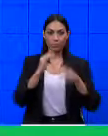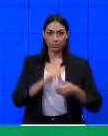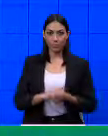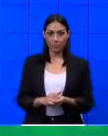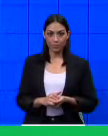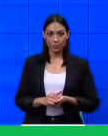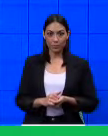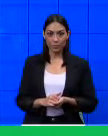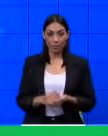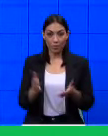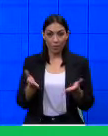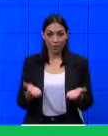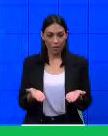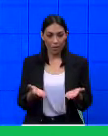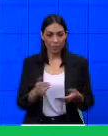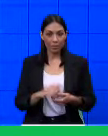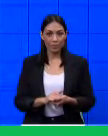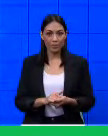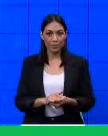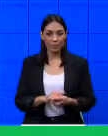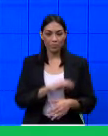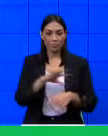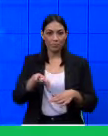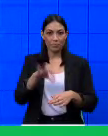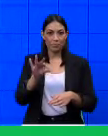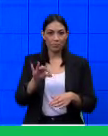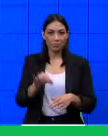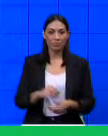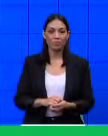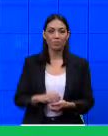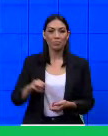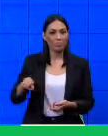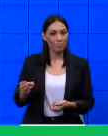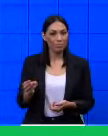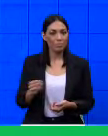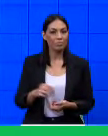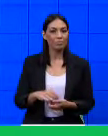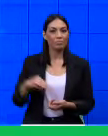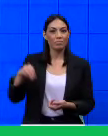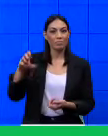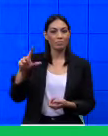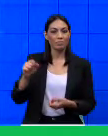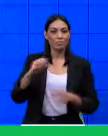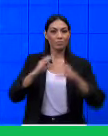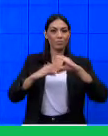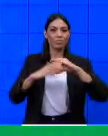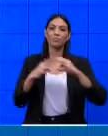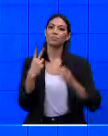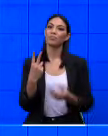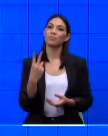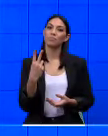TV. Chegou o momento tão esperado na noite, é o sorteio milionário da Mega Sena. É o concurso